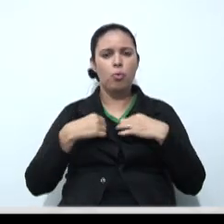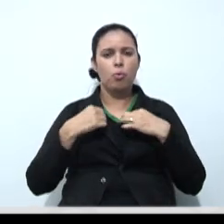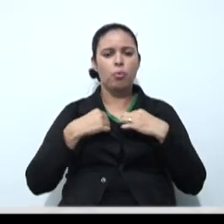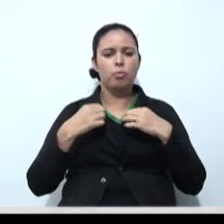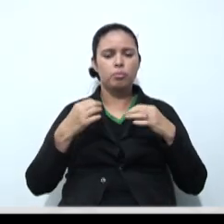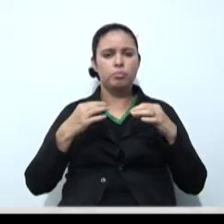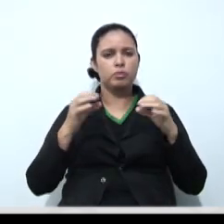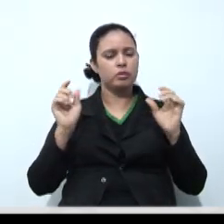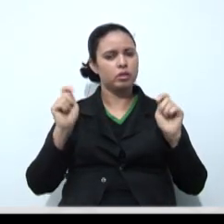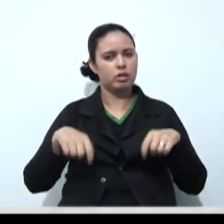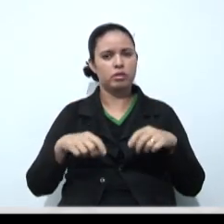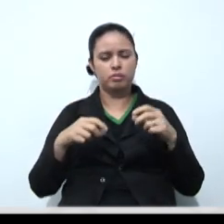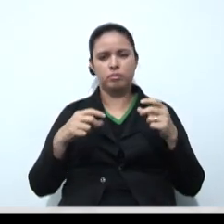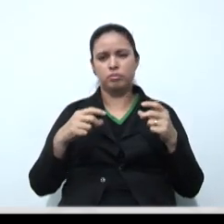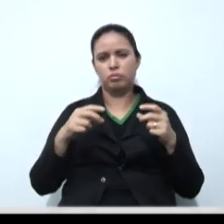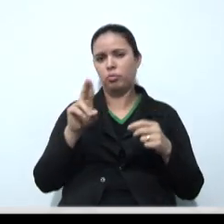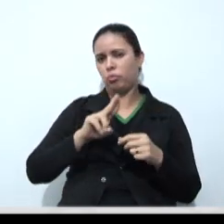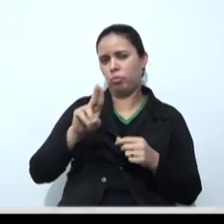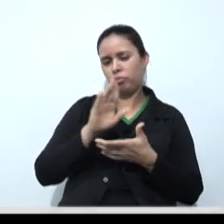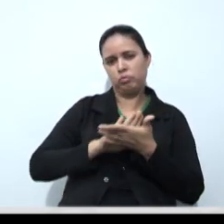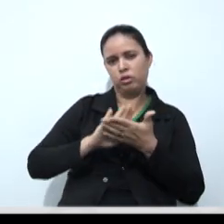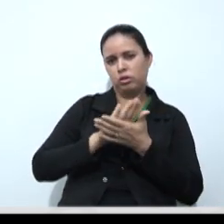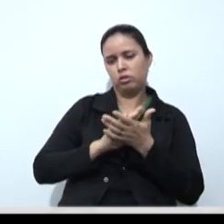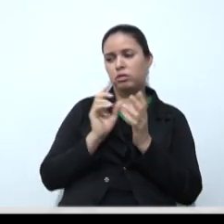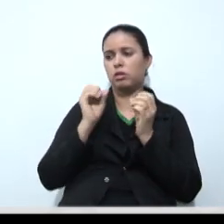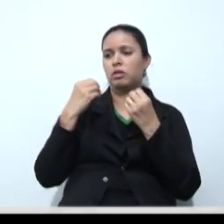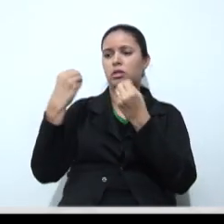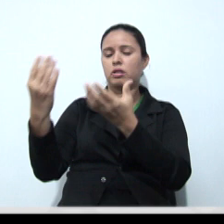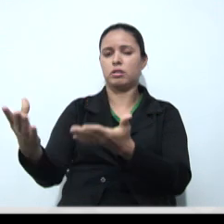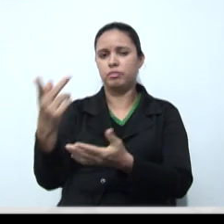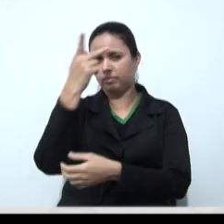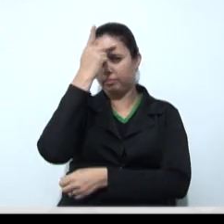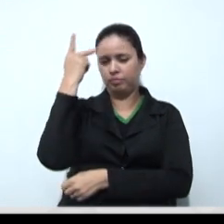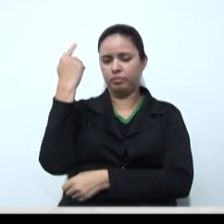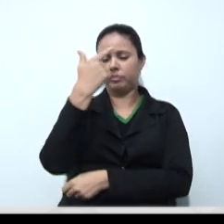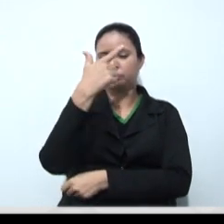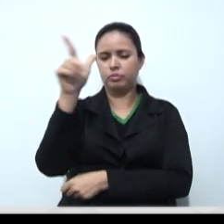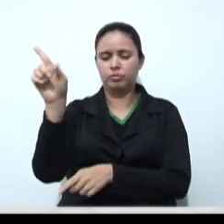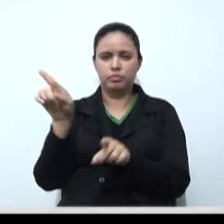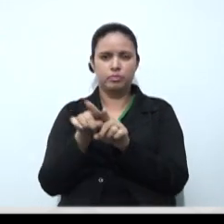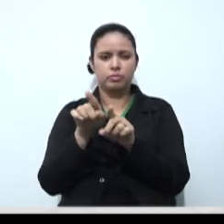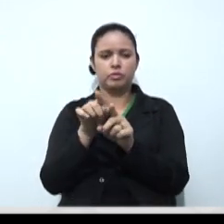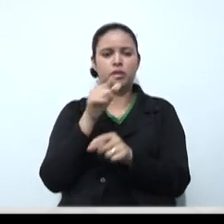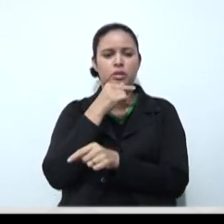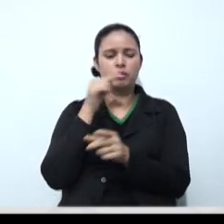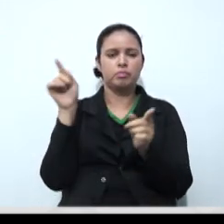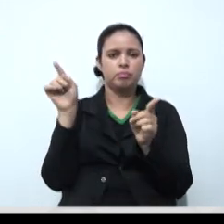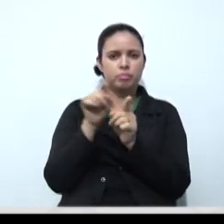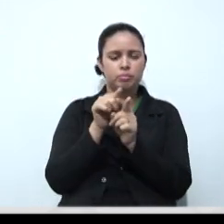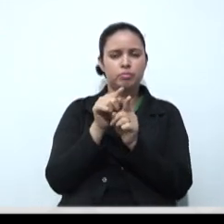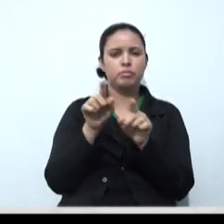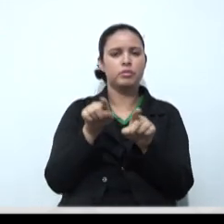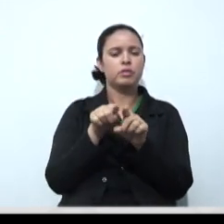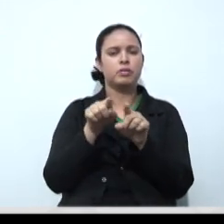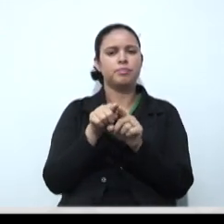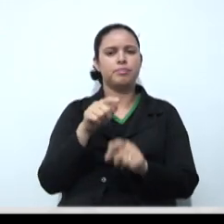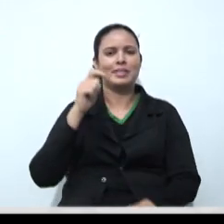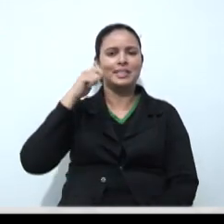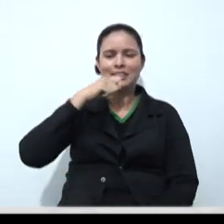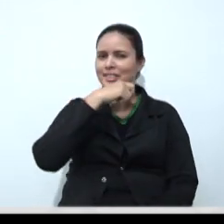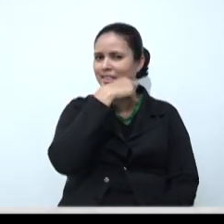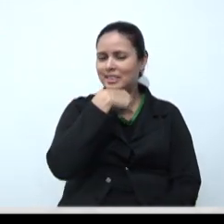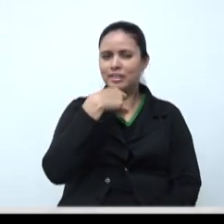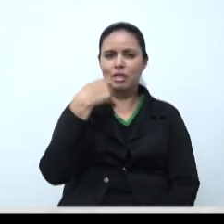podem ser doadas, tá? Reduzir o consumo da água, já falamos também. E é claro, escovar os dentes, fazer a barba e tomar banho